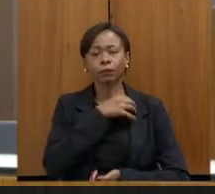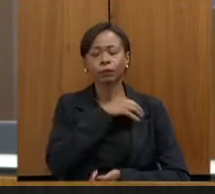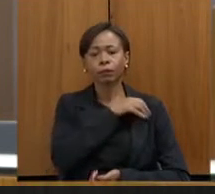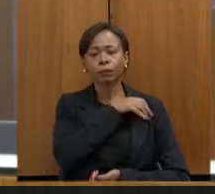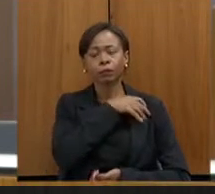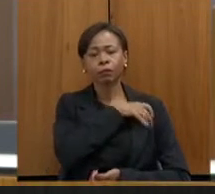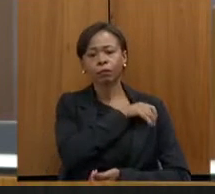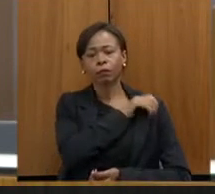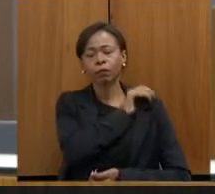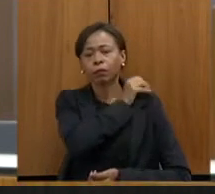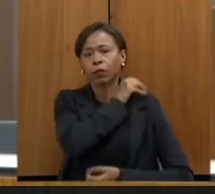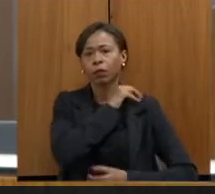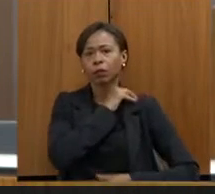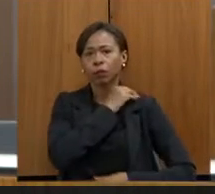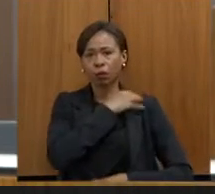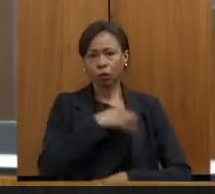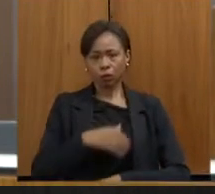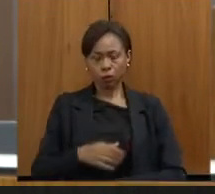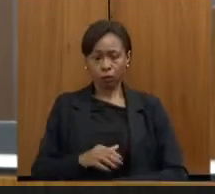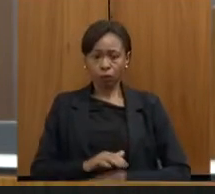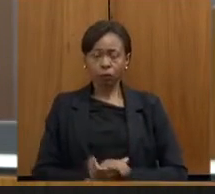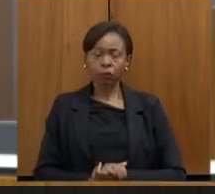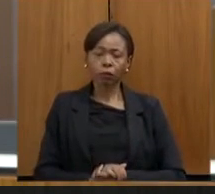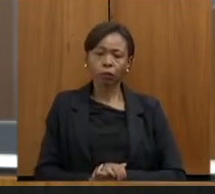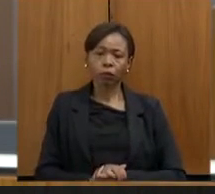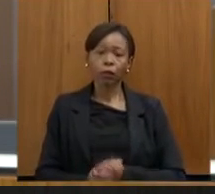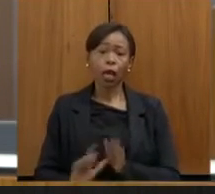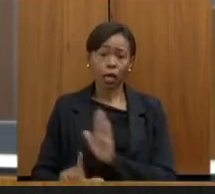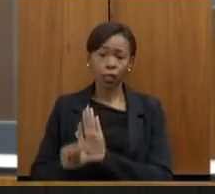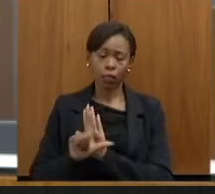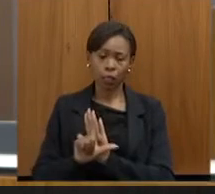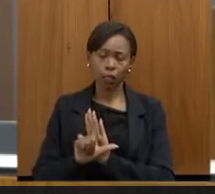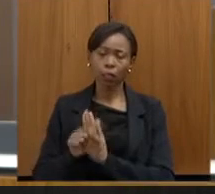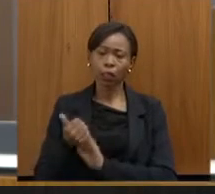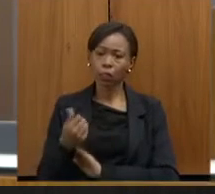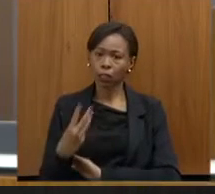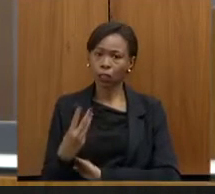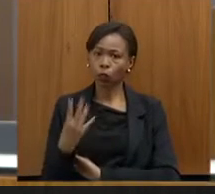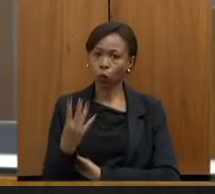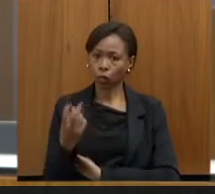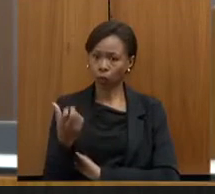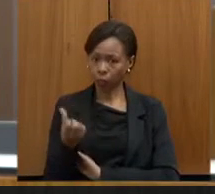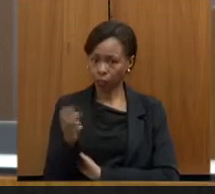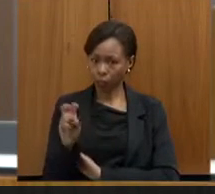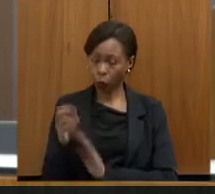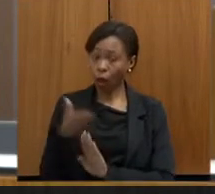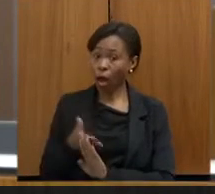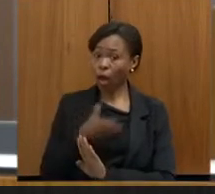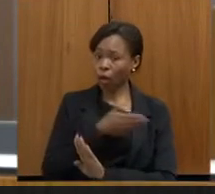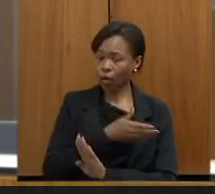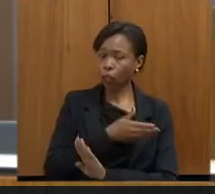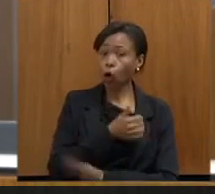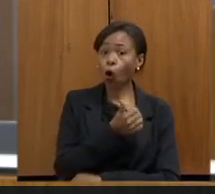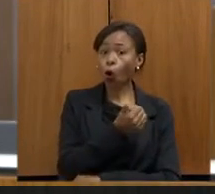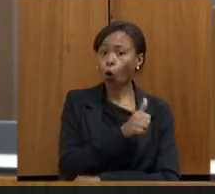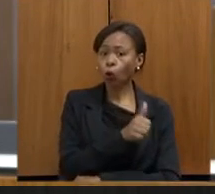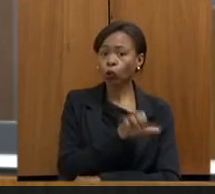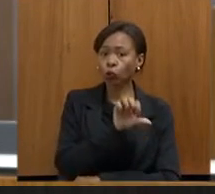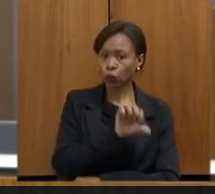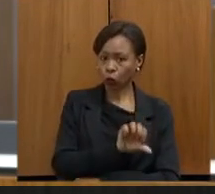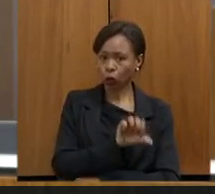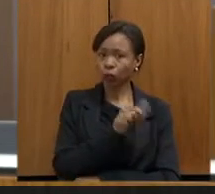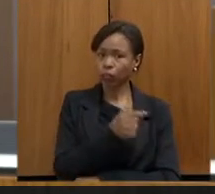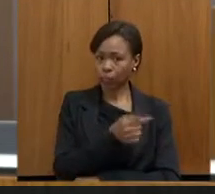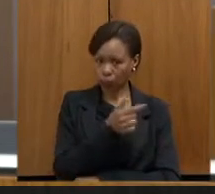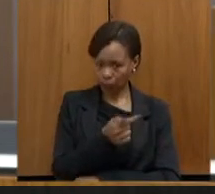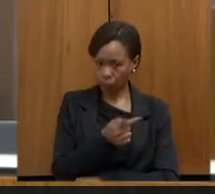A Lei 13.465, antes da Lei 13.465, nós tínhamos a Lei 11.977, que ela